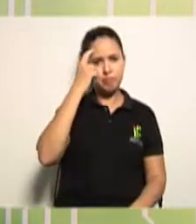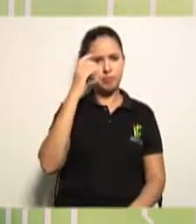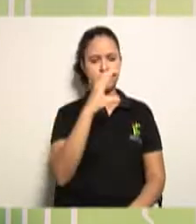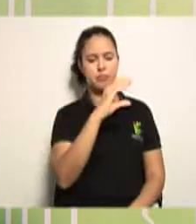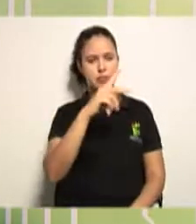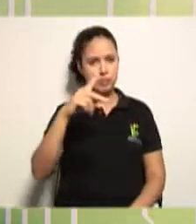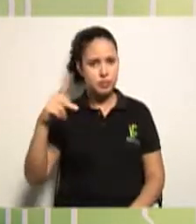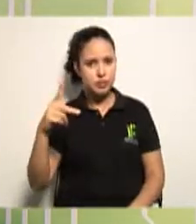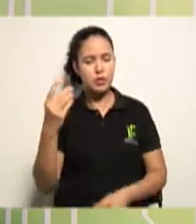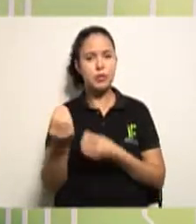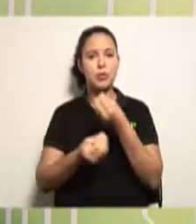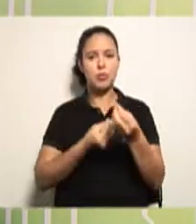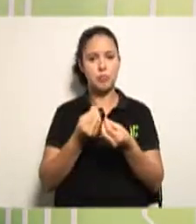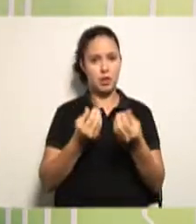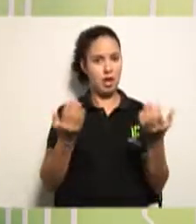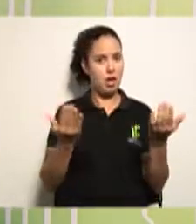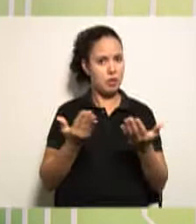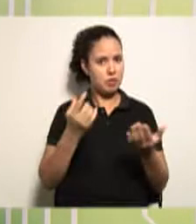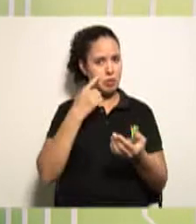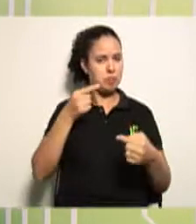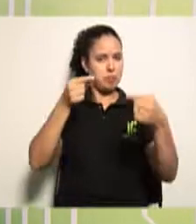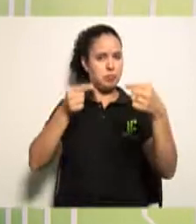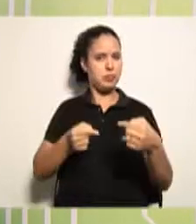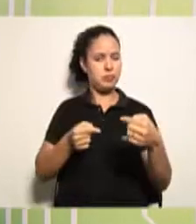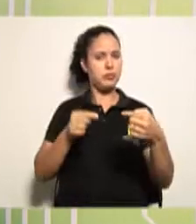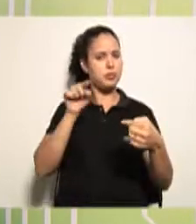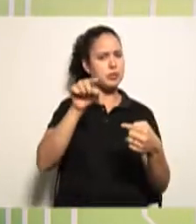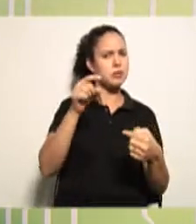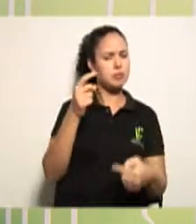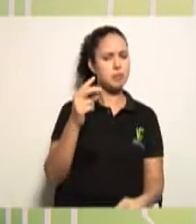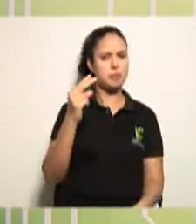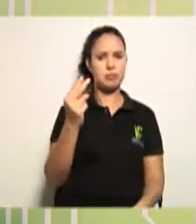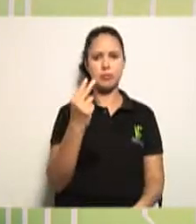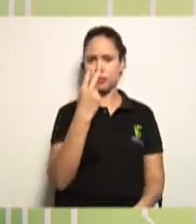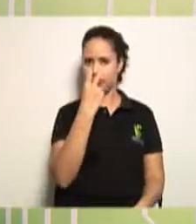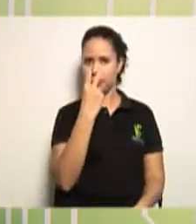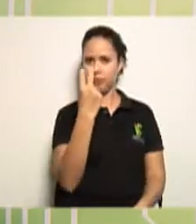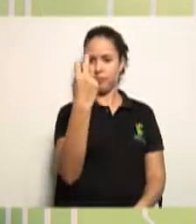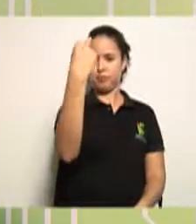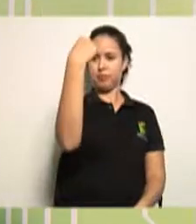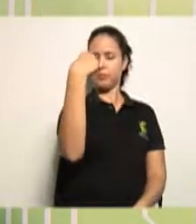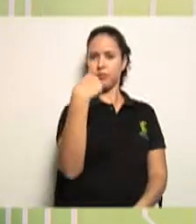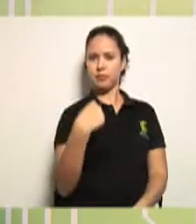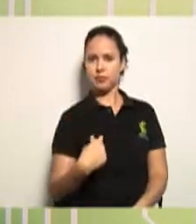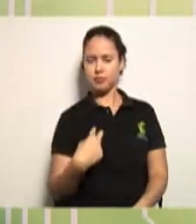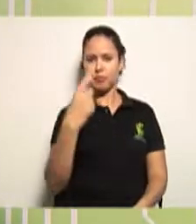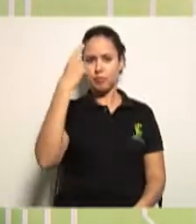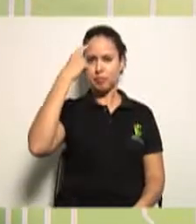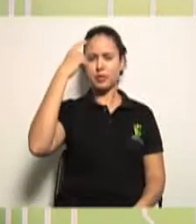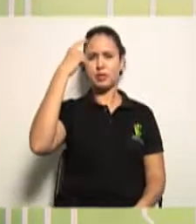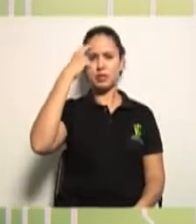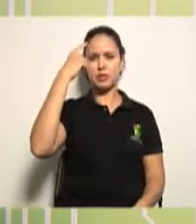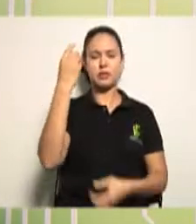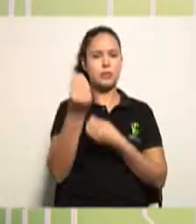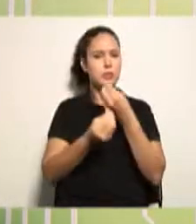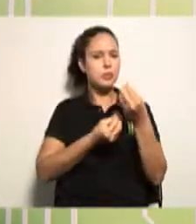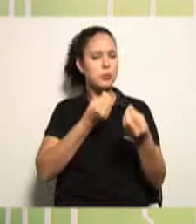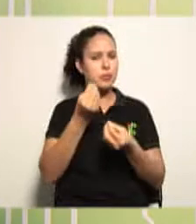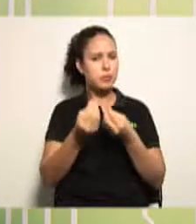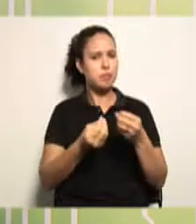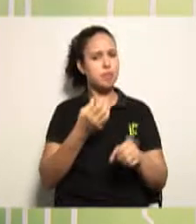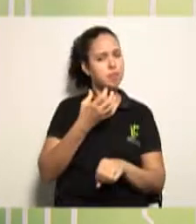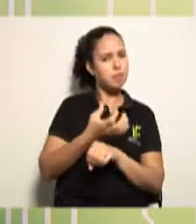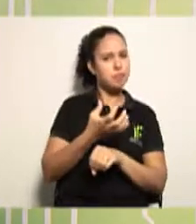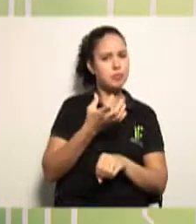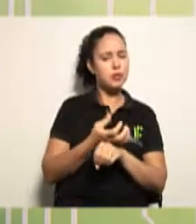cooperativa? Já quero lançar um desafio para você. Quero que você olhe para você aí, pense nessa nossa disciplina, você